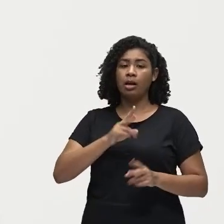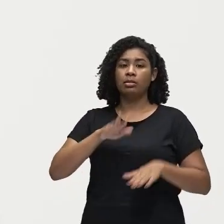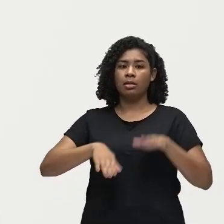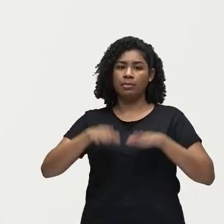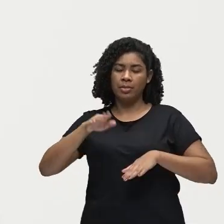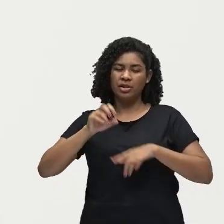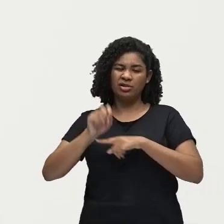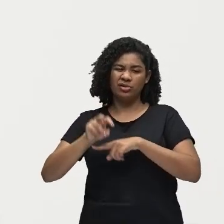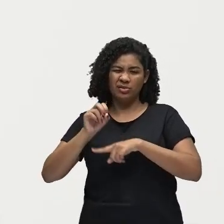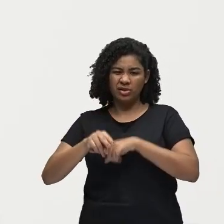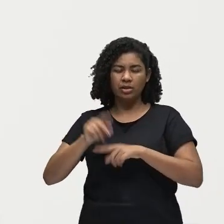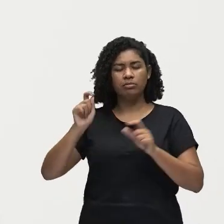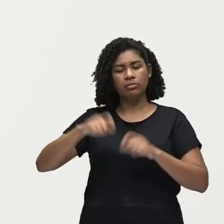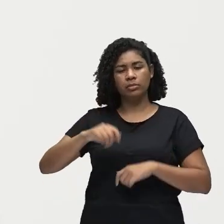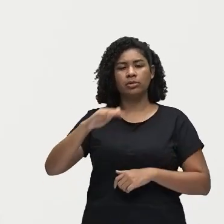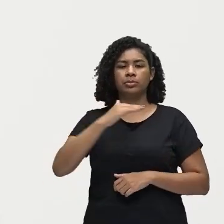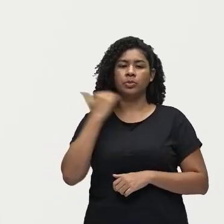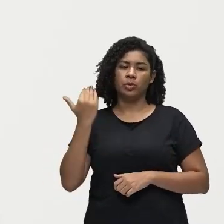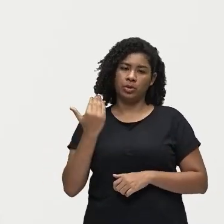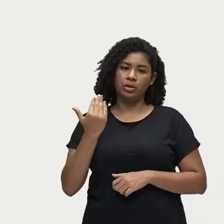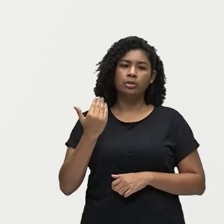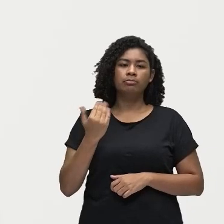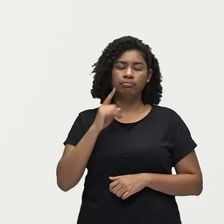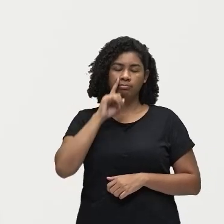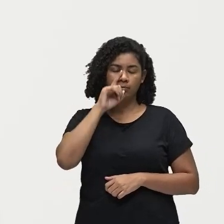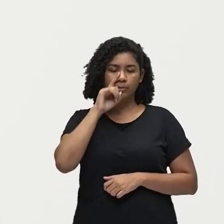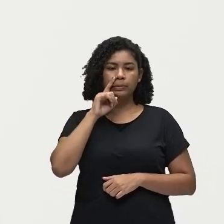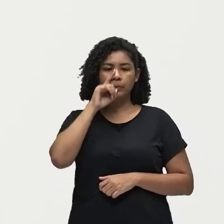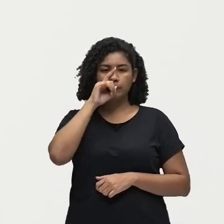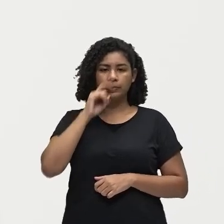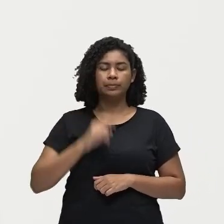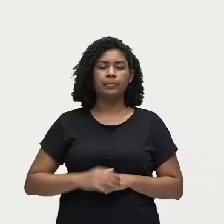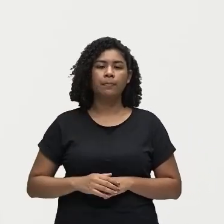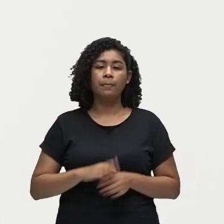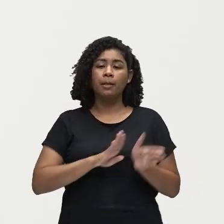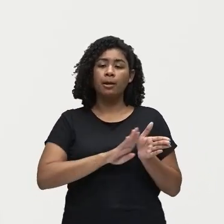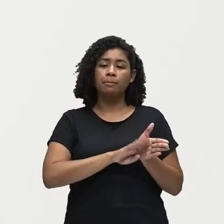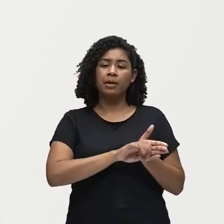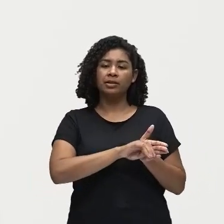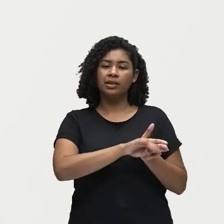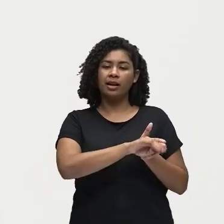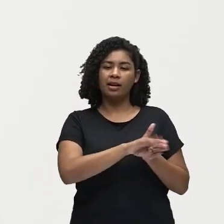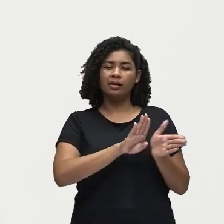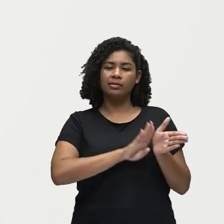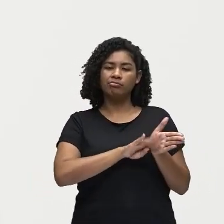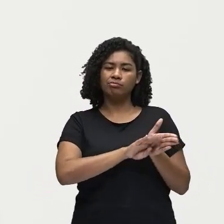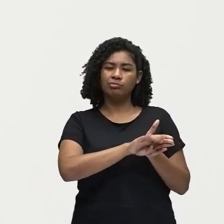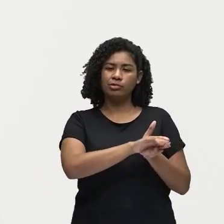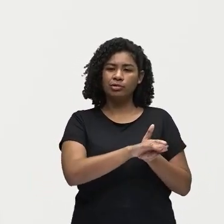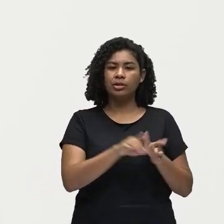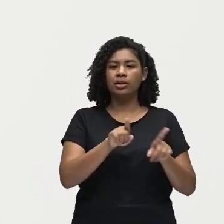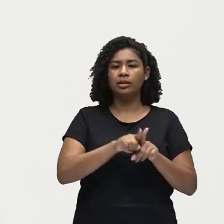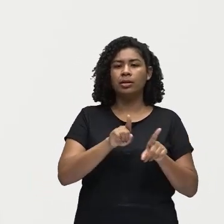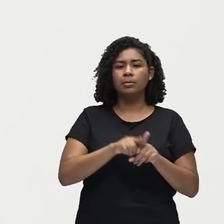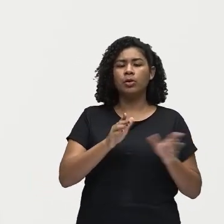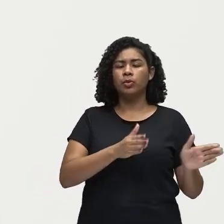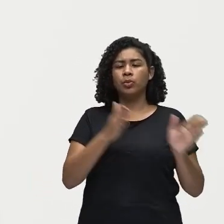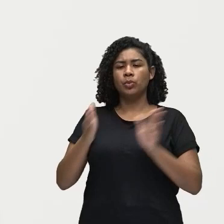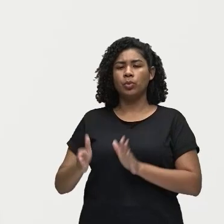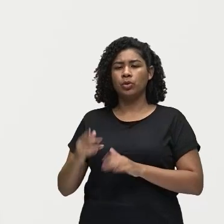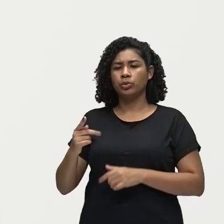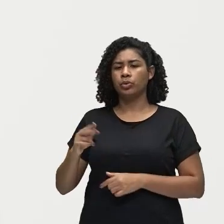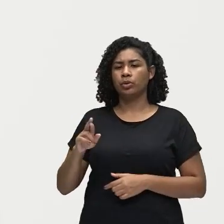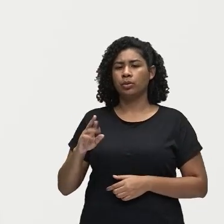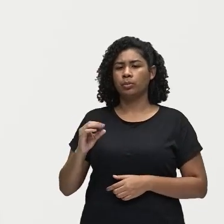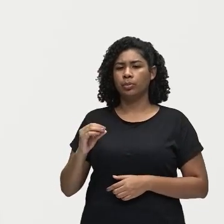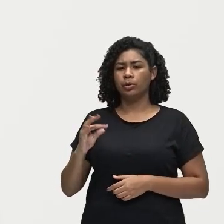a gente sabe que pode ocasionar a morte. Bactérias também e protozoários, o último